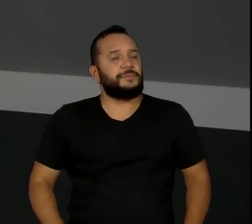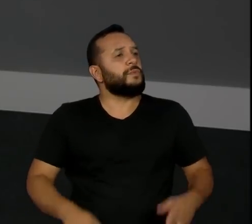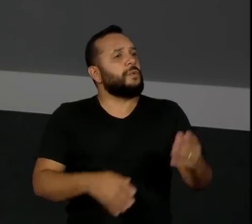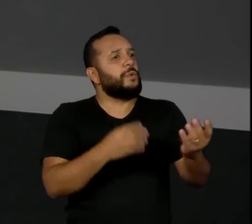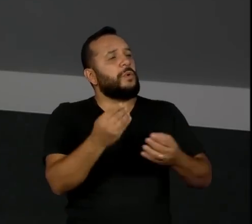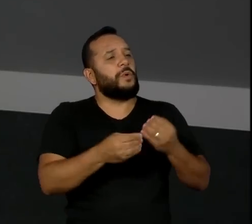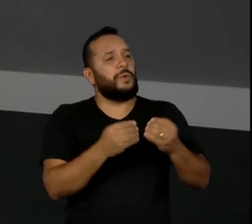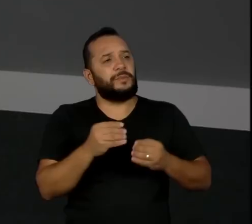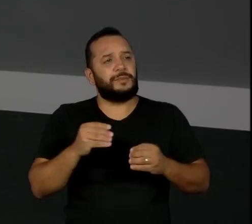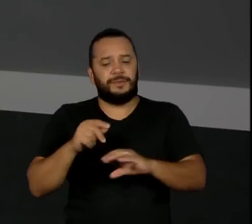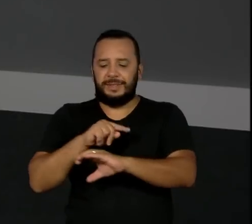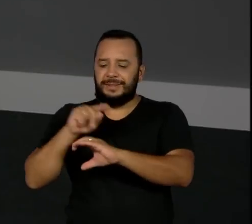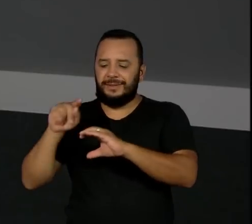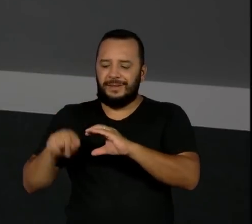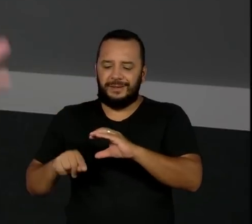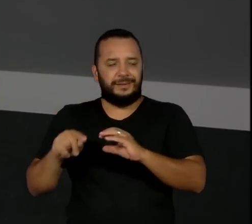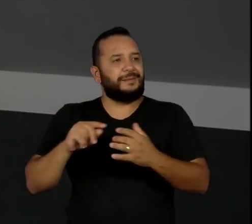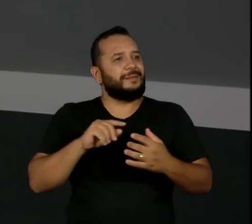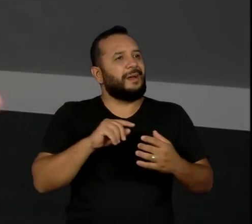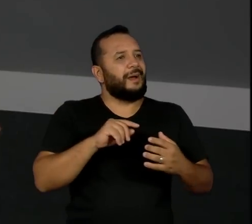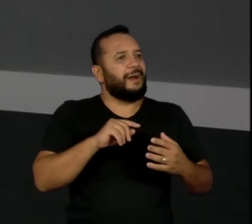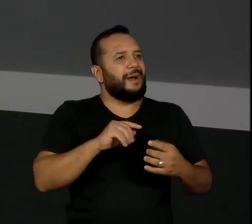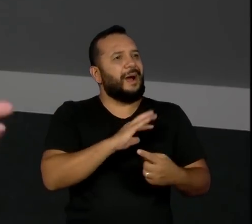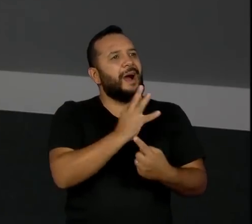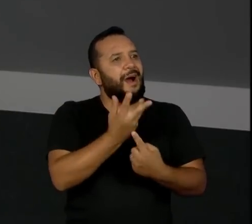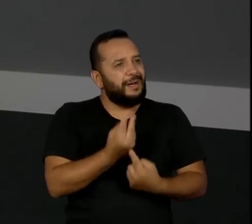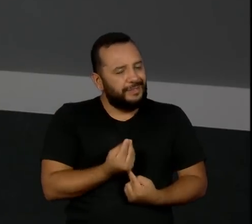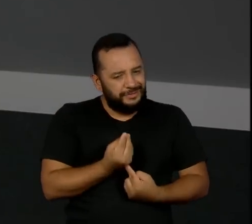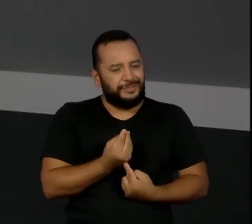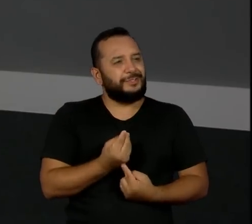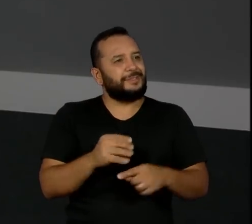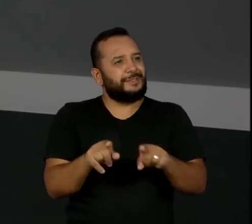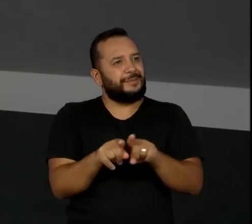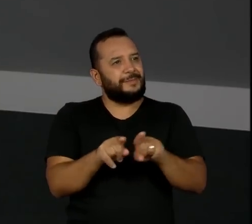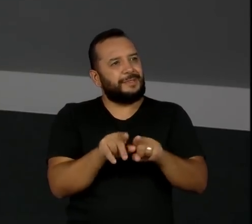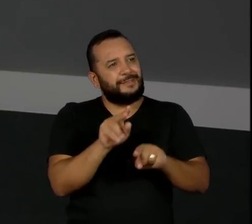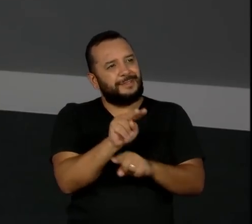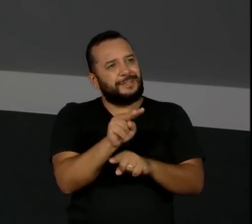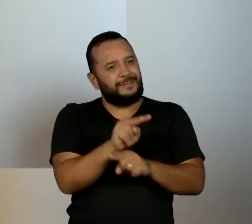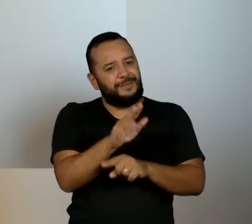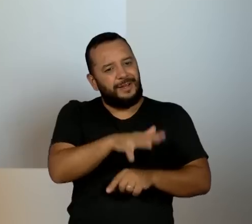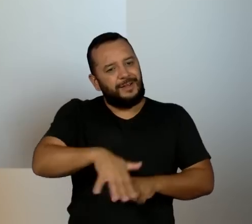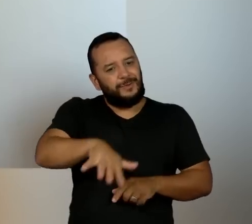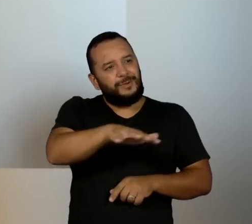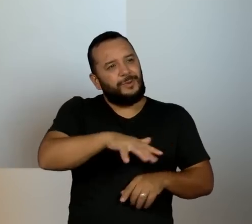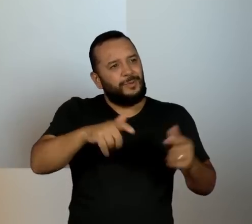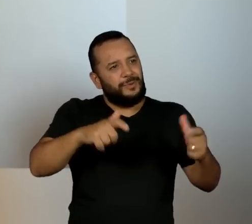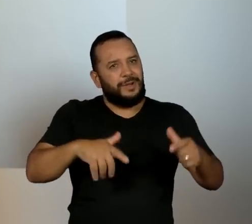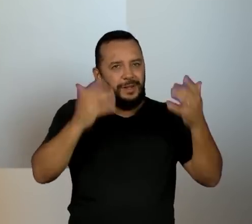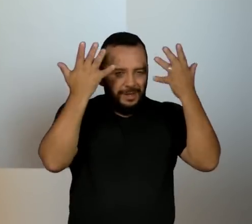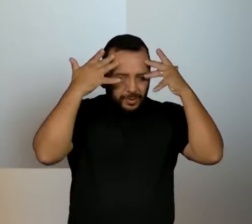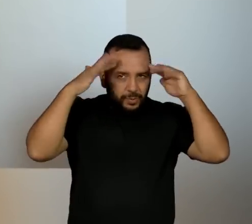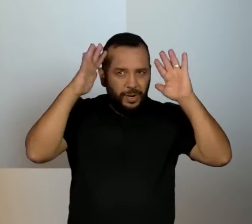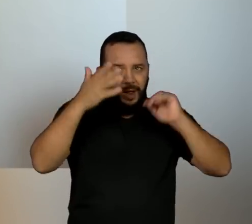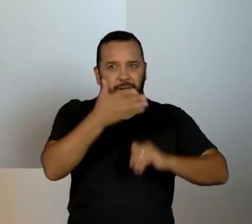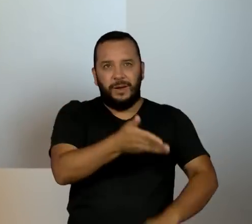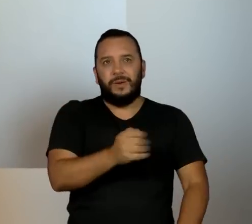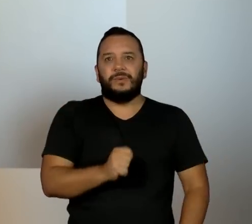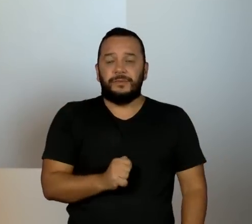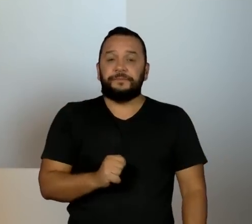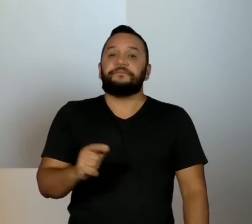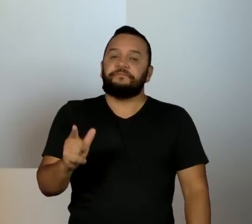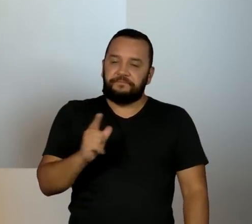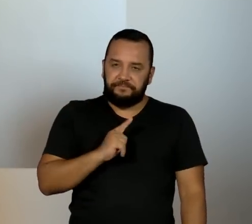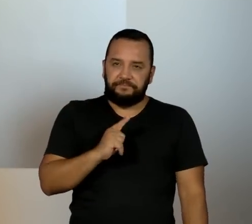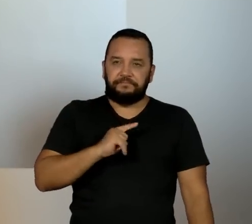a ciência, a arte e possivelmente a conservação dos ambientes naturais? A ilustração, ela traz muito esse